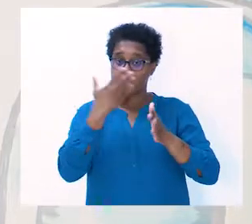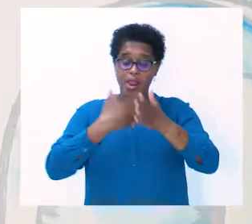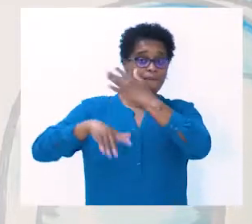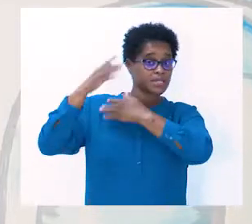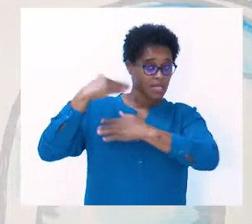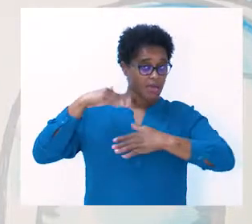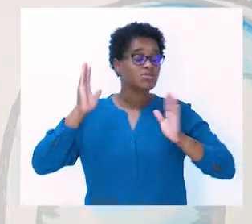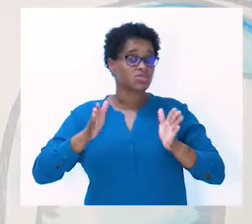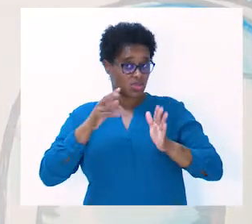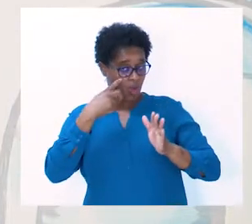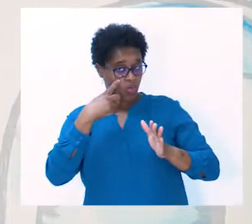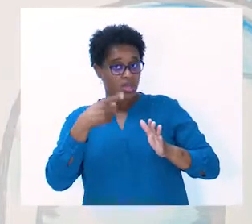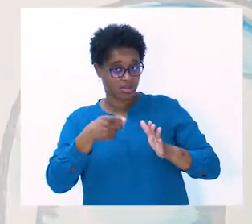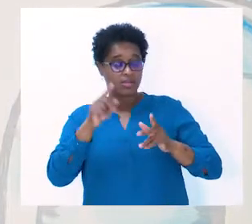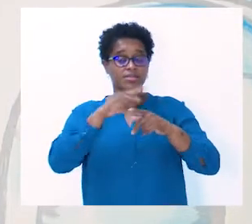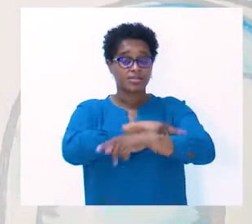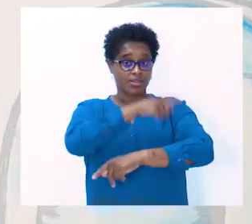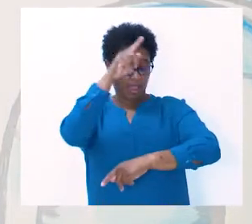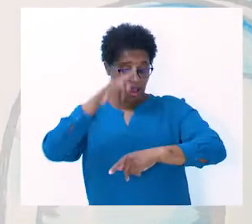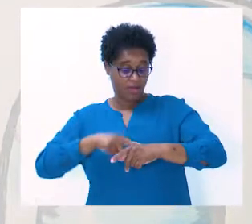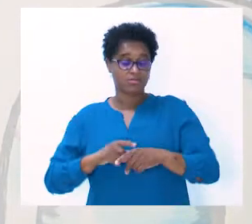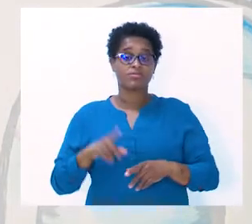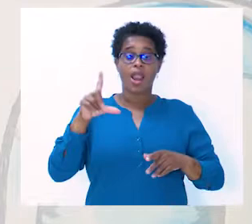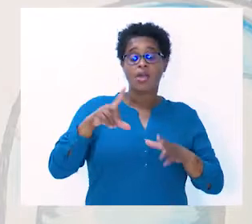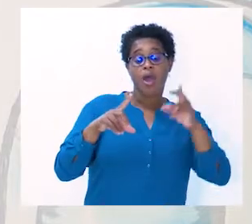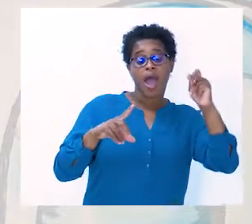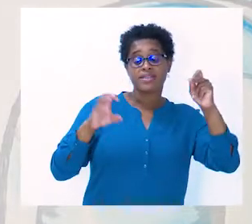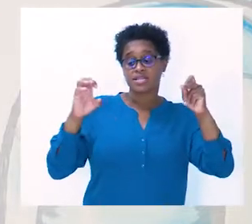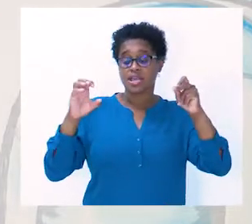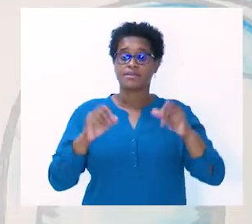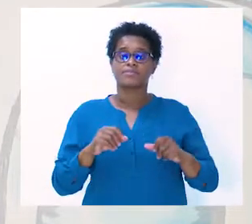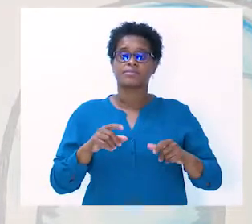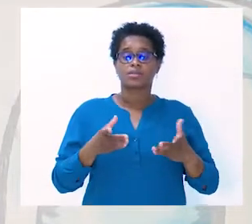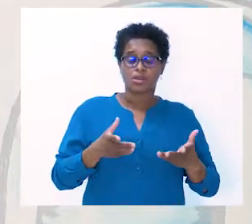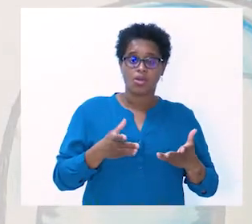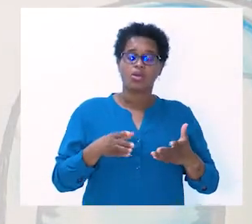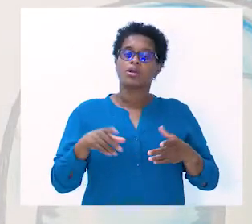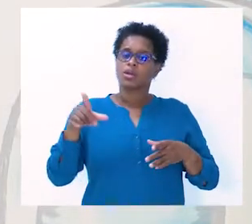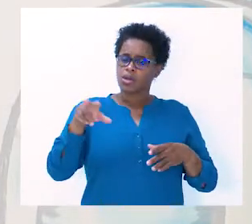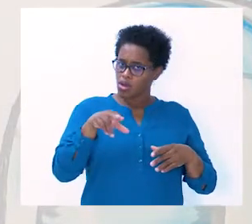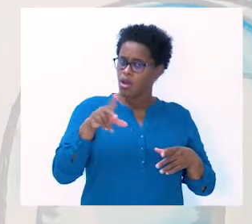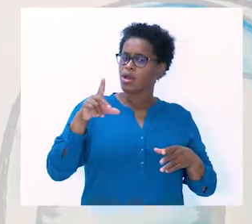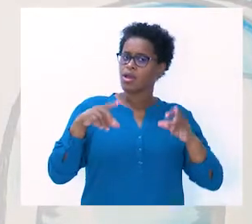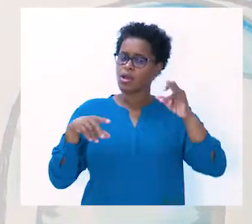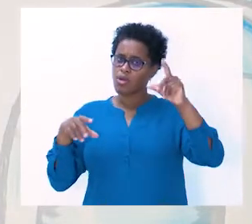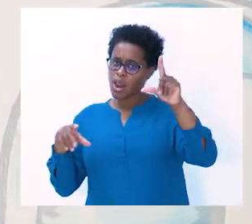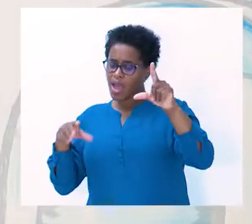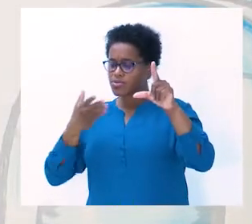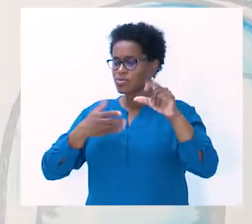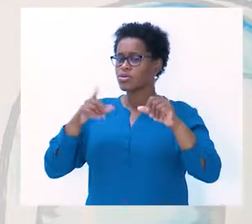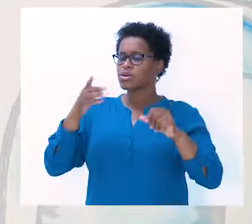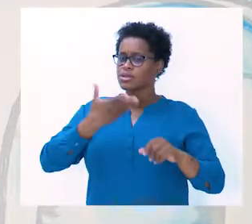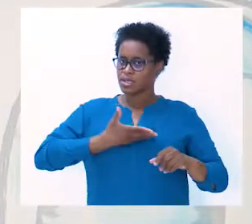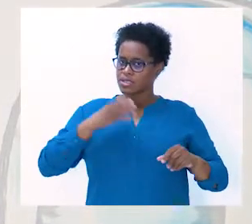de Pitágoras, já conhecem esse triângulo. Lado AC, ele é correspondente ao lado